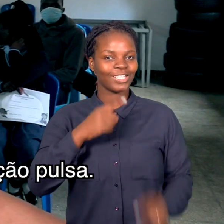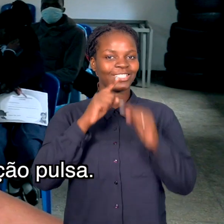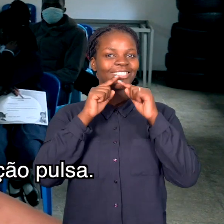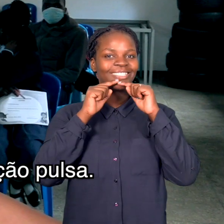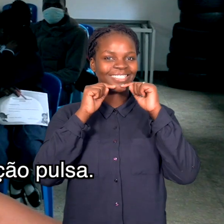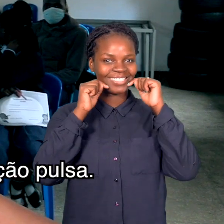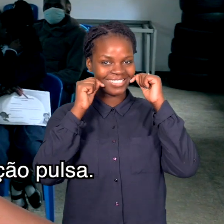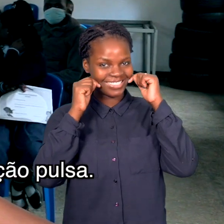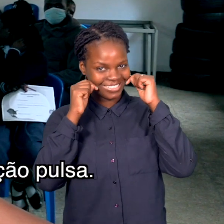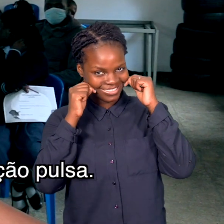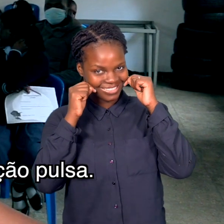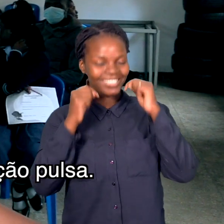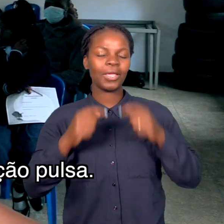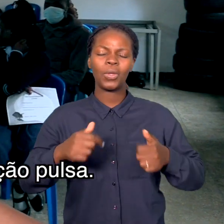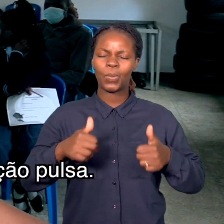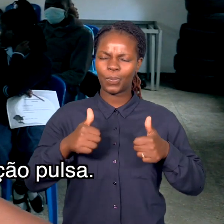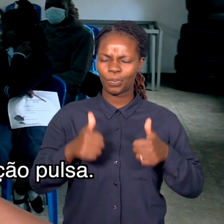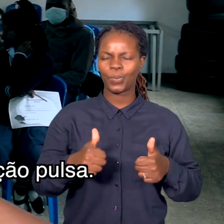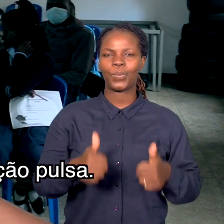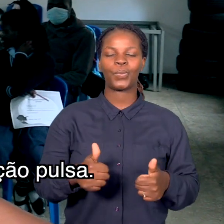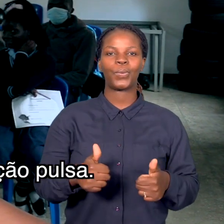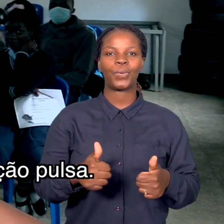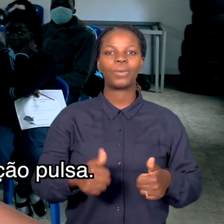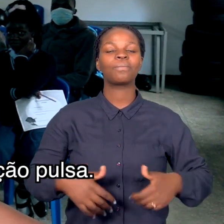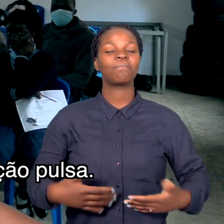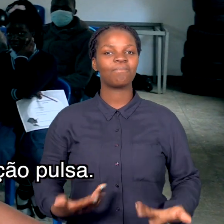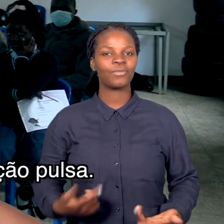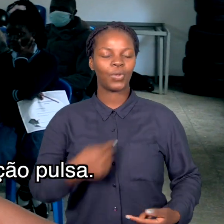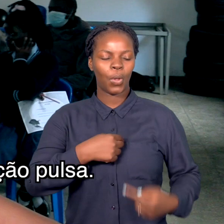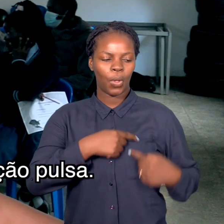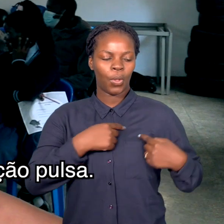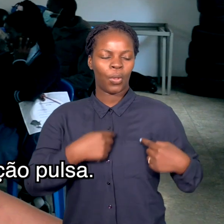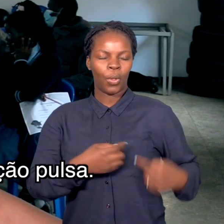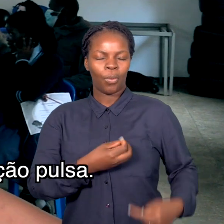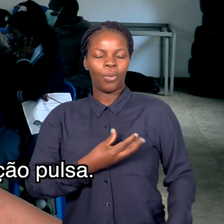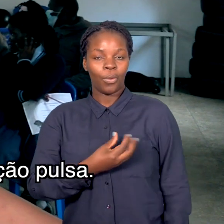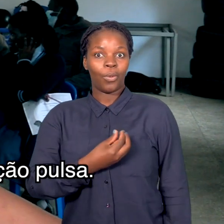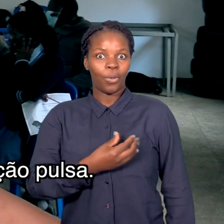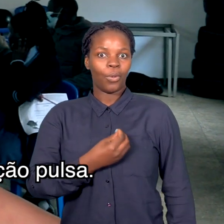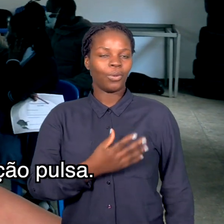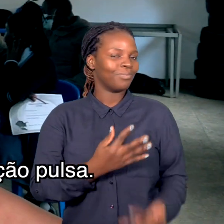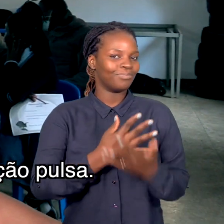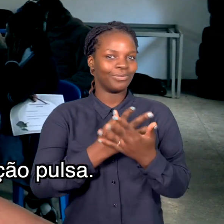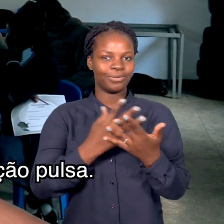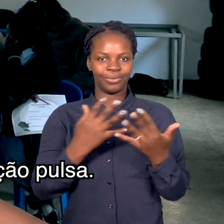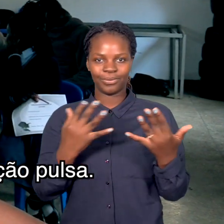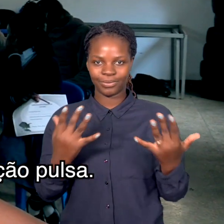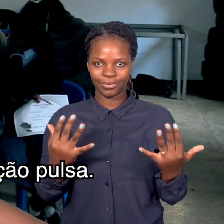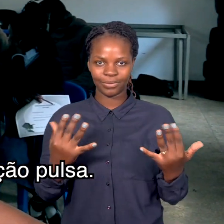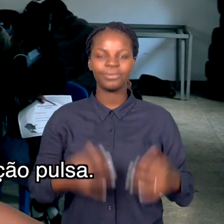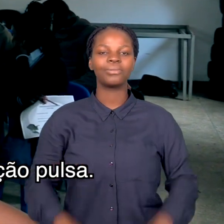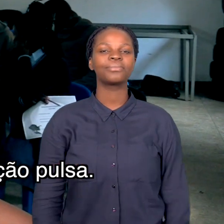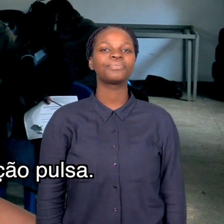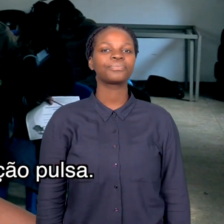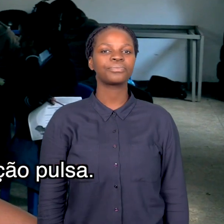Eu sinto feliz, sinto bem, meu coração está a